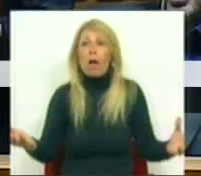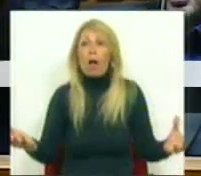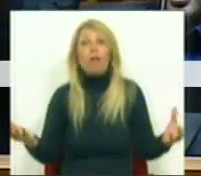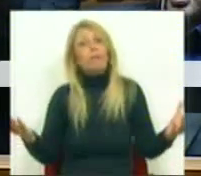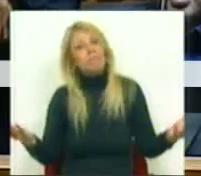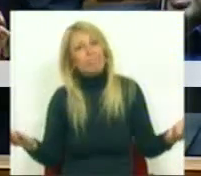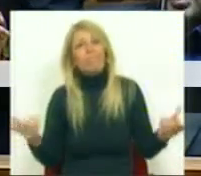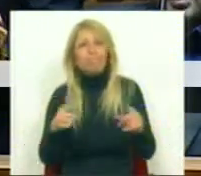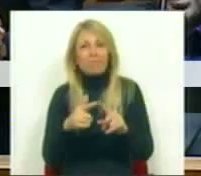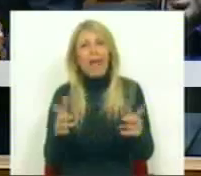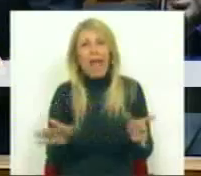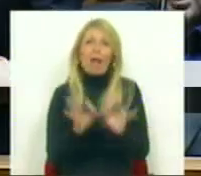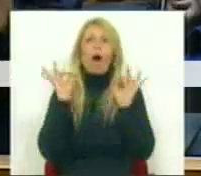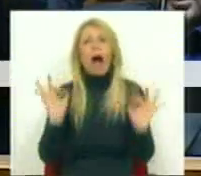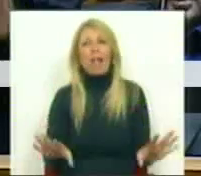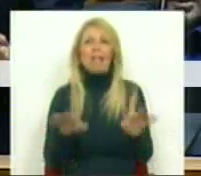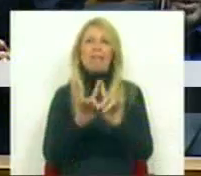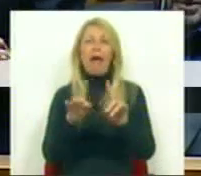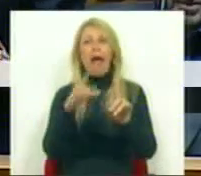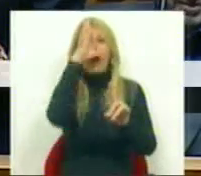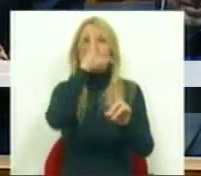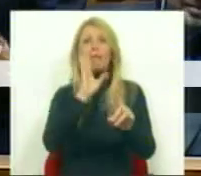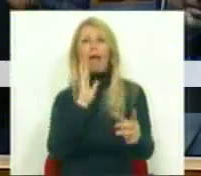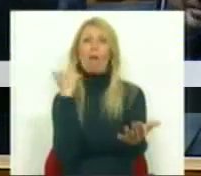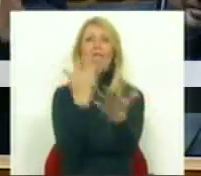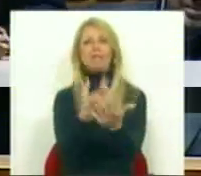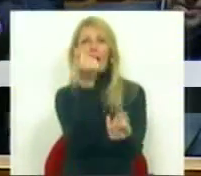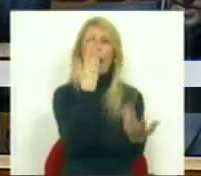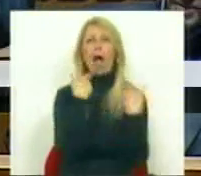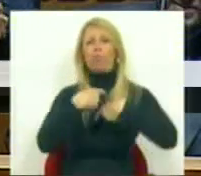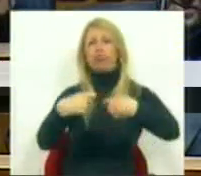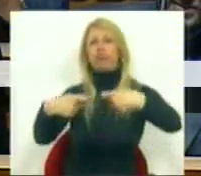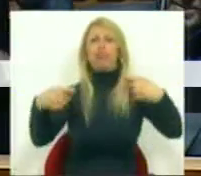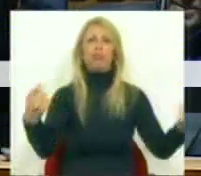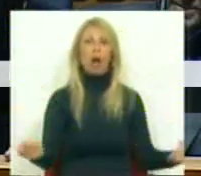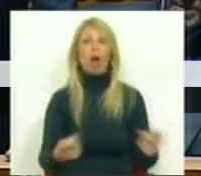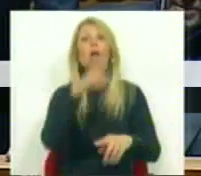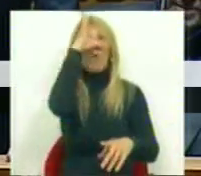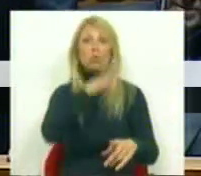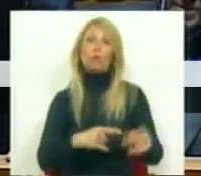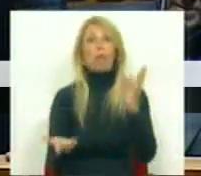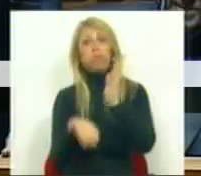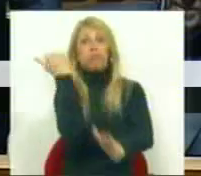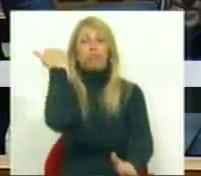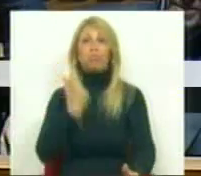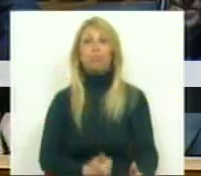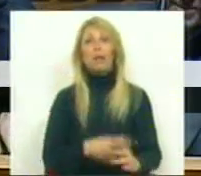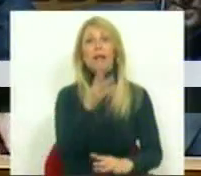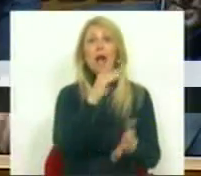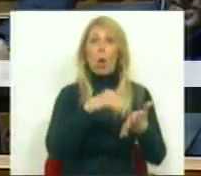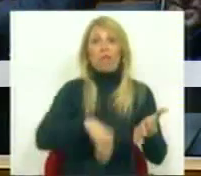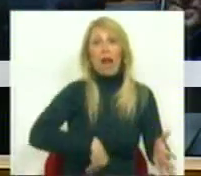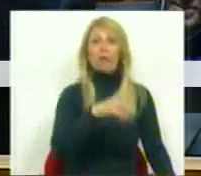árvore das patacas. O Estado rompe contratos com o 13º mês e com o 14º mês, Sr.